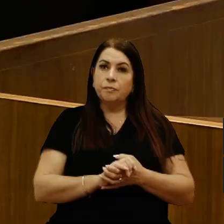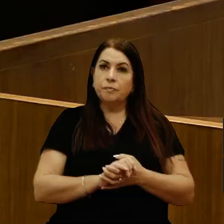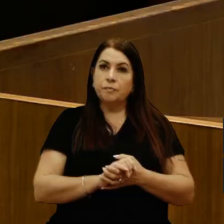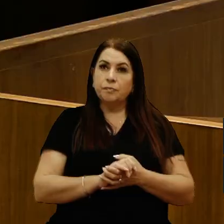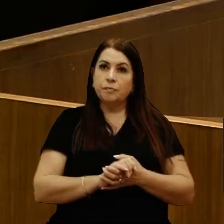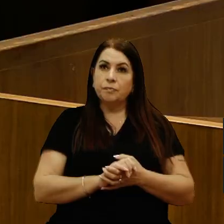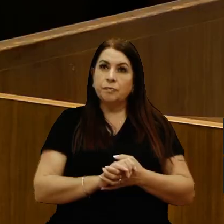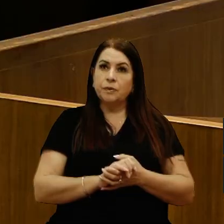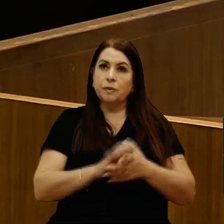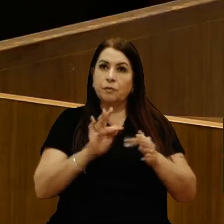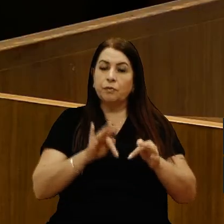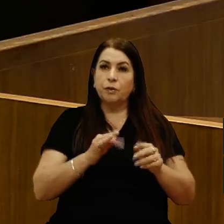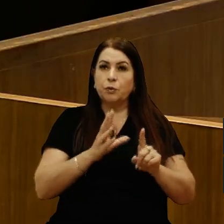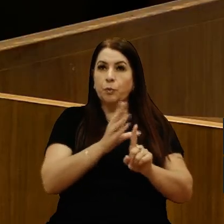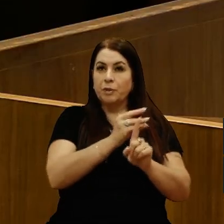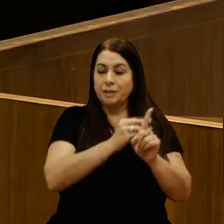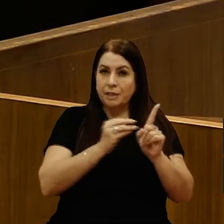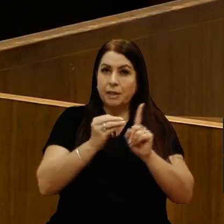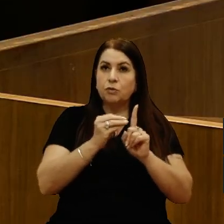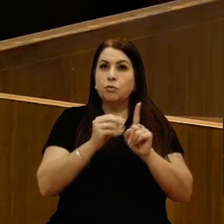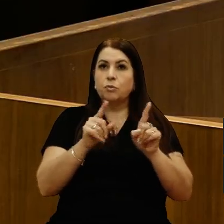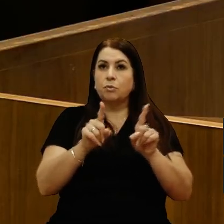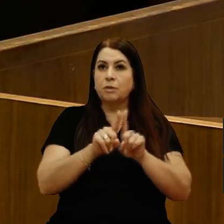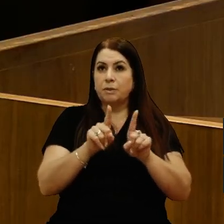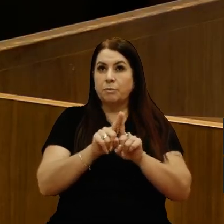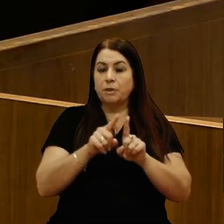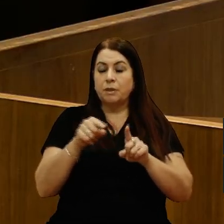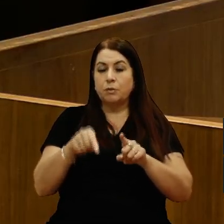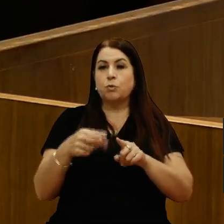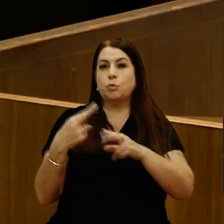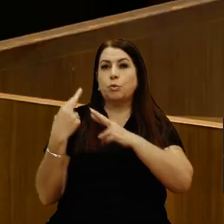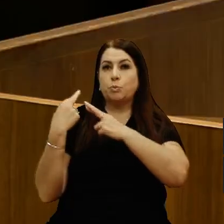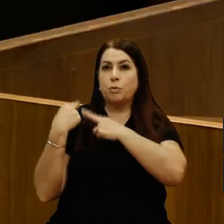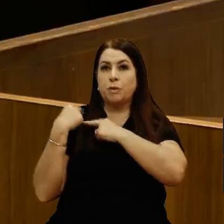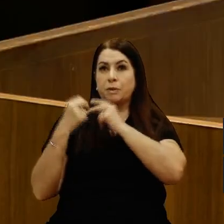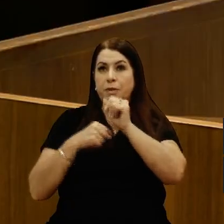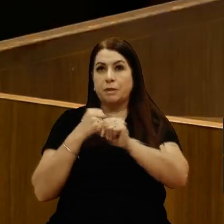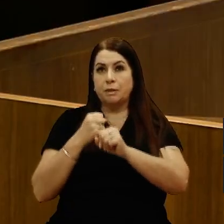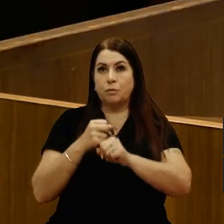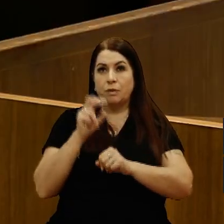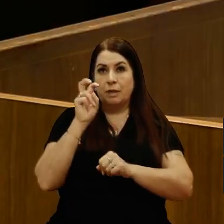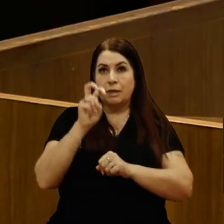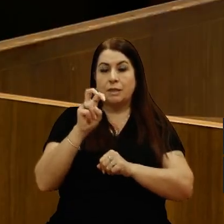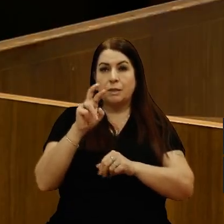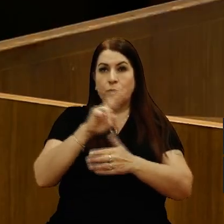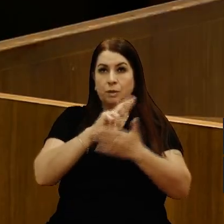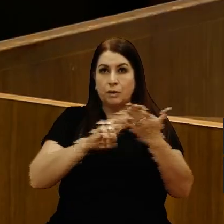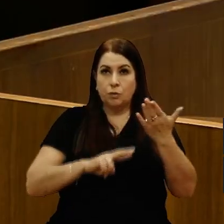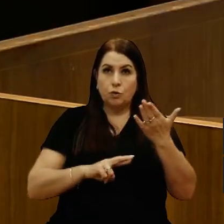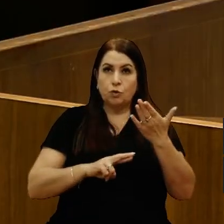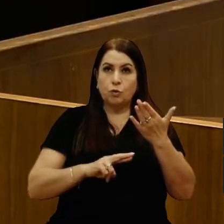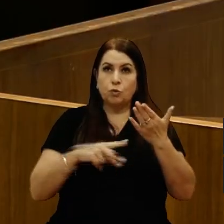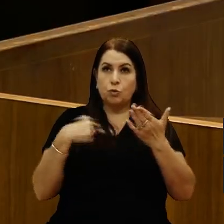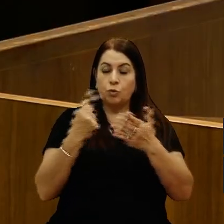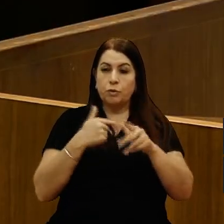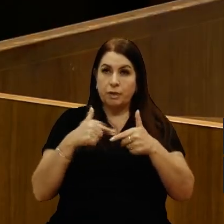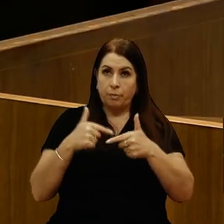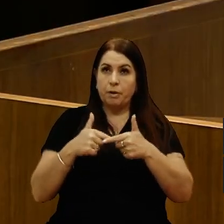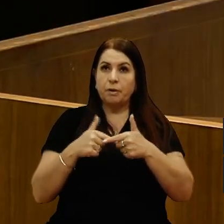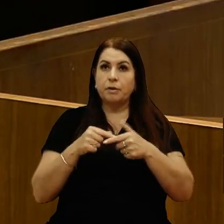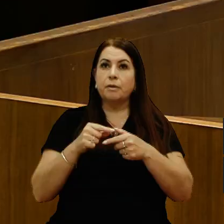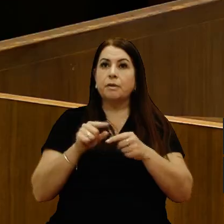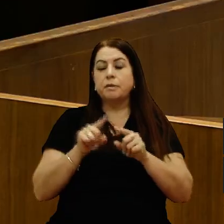de combate ao assédio, que eu também sou responsável esse ano. Então, foram 5 relatórios do nosso trabalho,